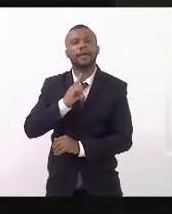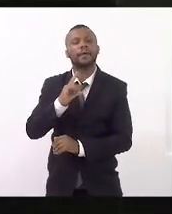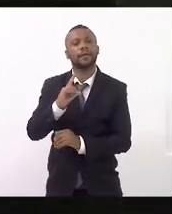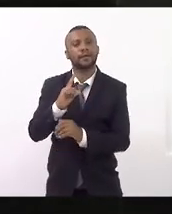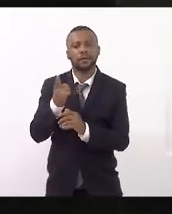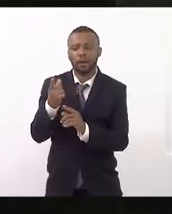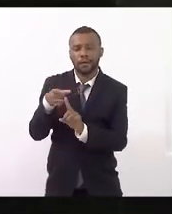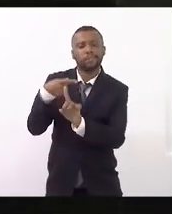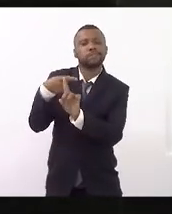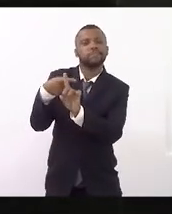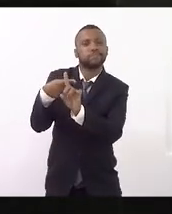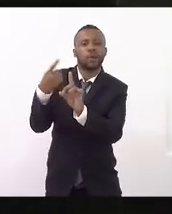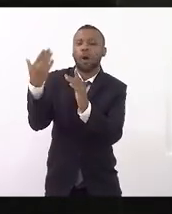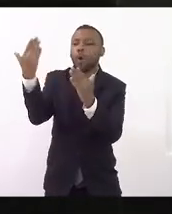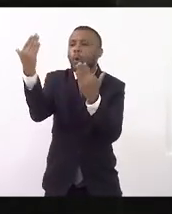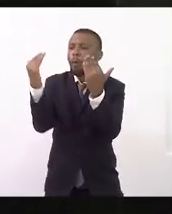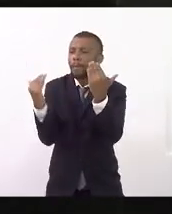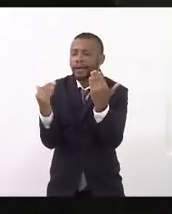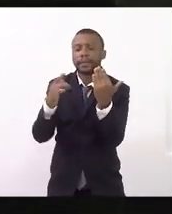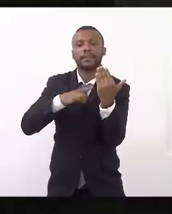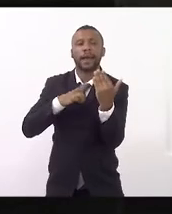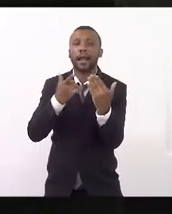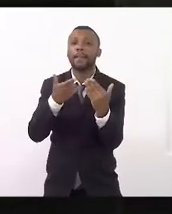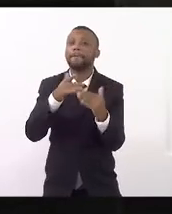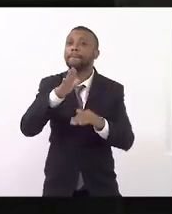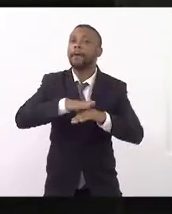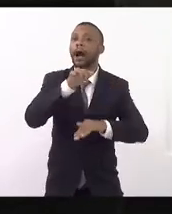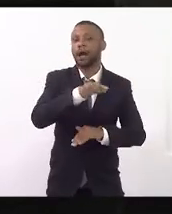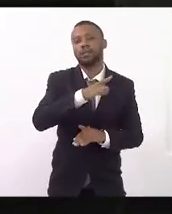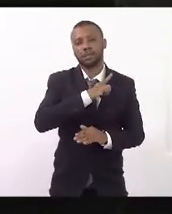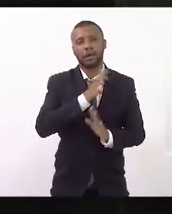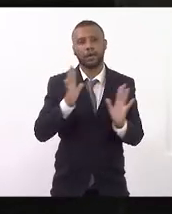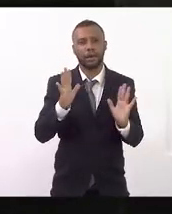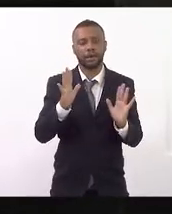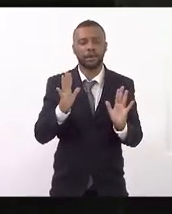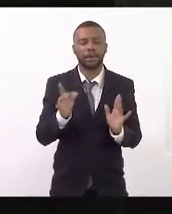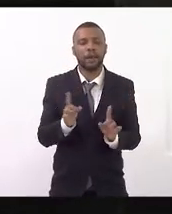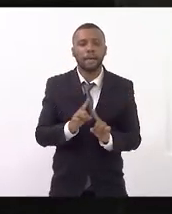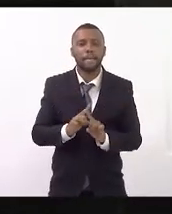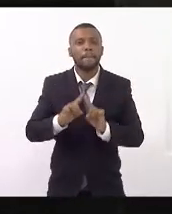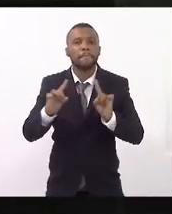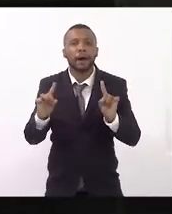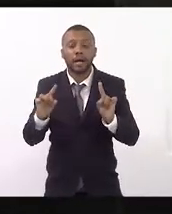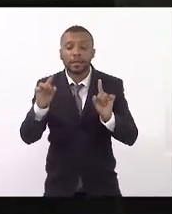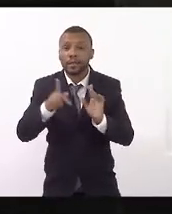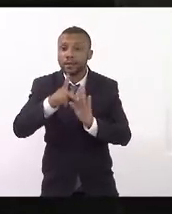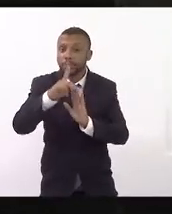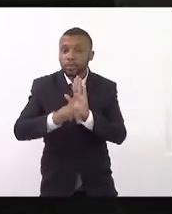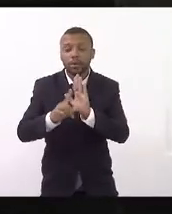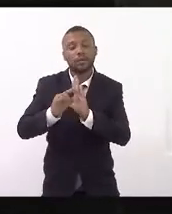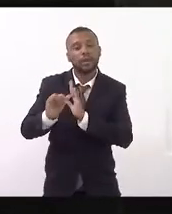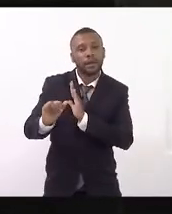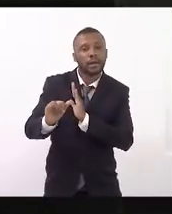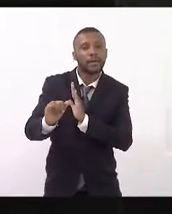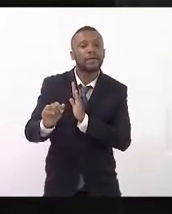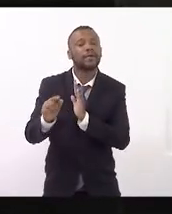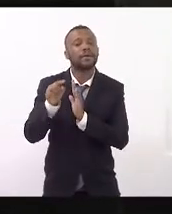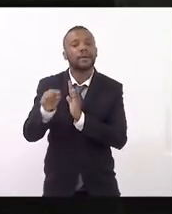vantagem comparativa. Mas, no entanto, senhor presidente, esse projeto também